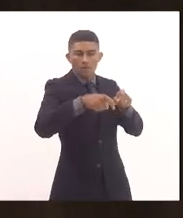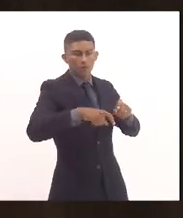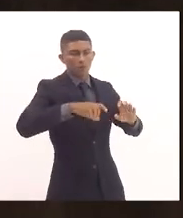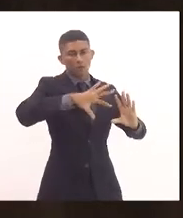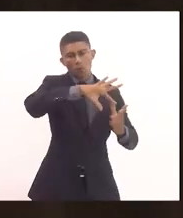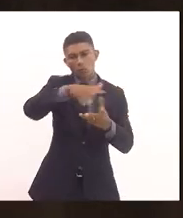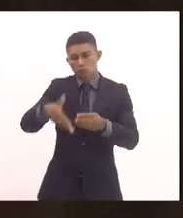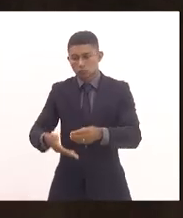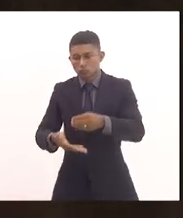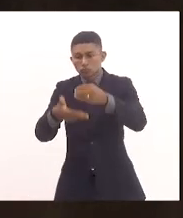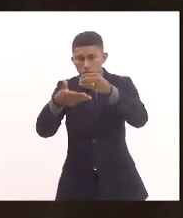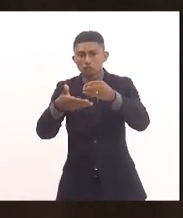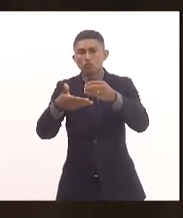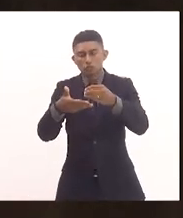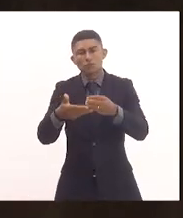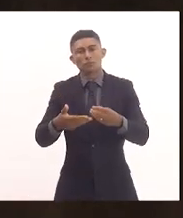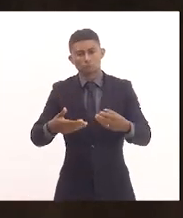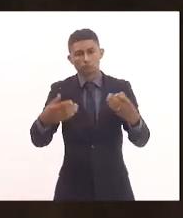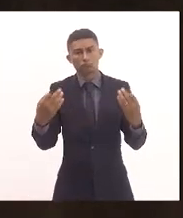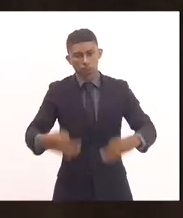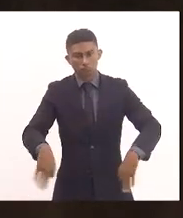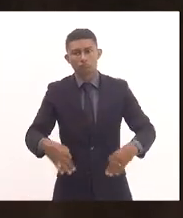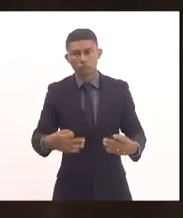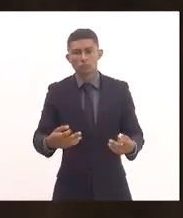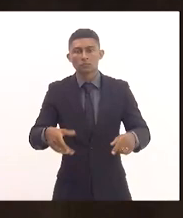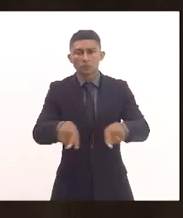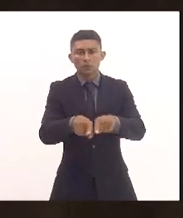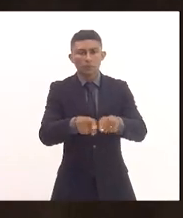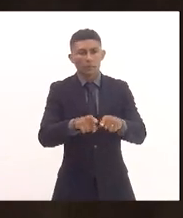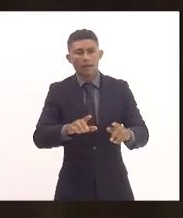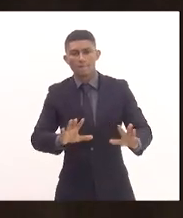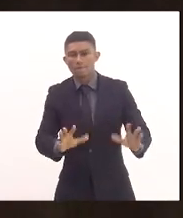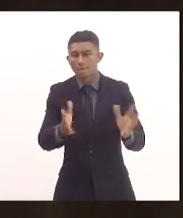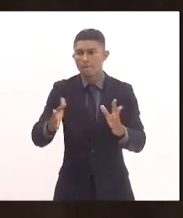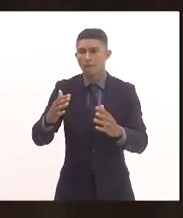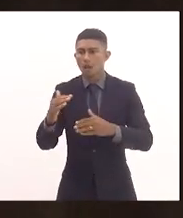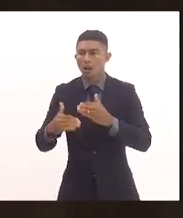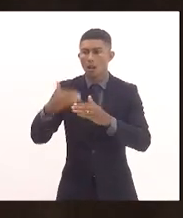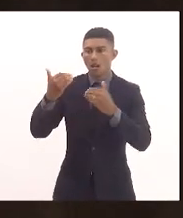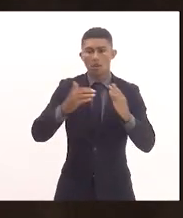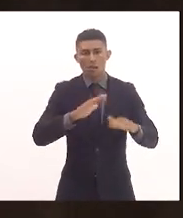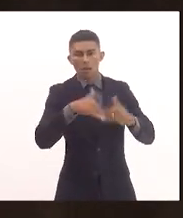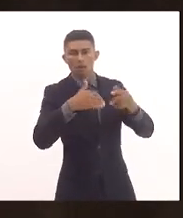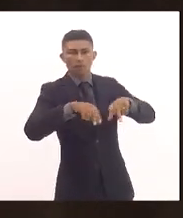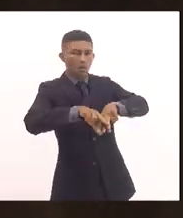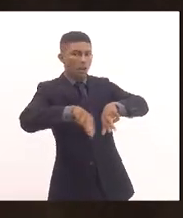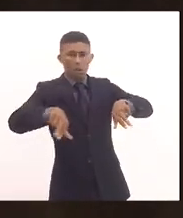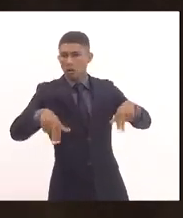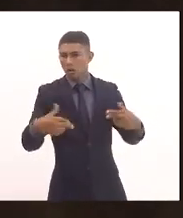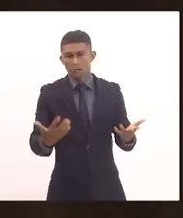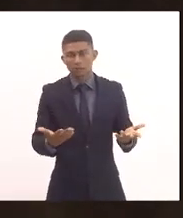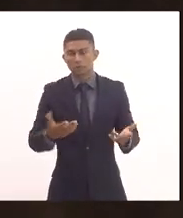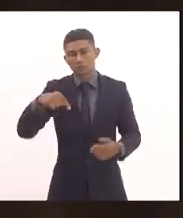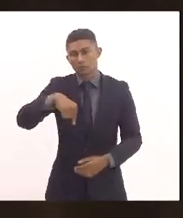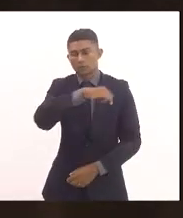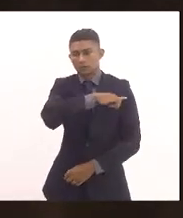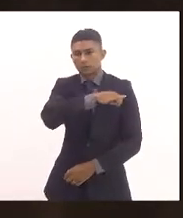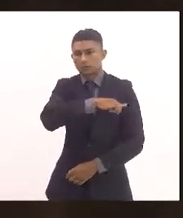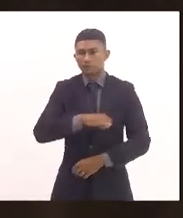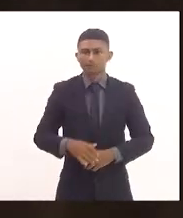de Agroecologia e de Produção Orgânica do Estado do Rio de Janeiro. Do Rio de Janeiro, da outras